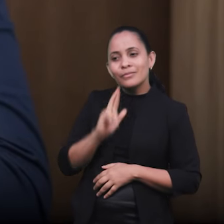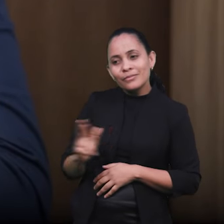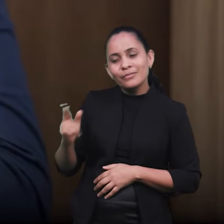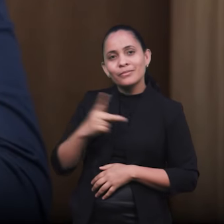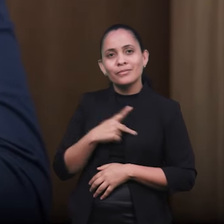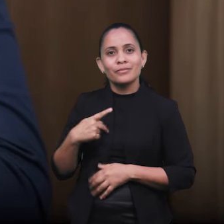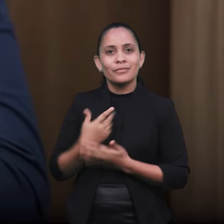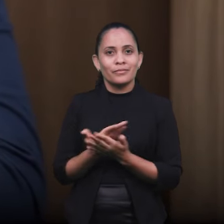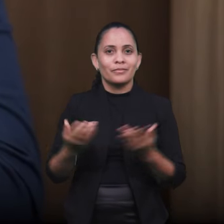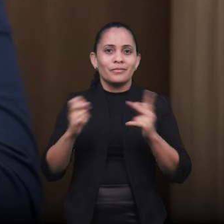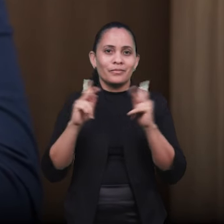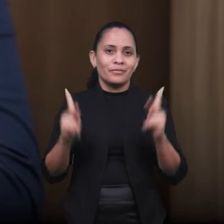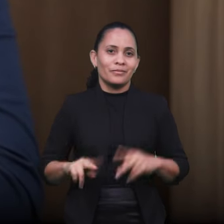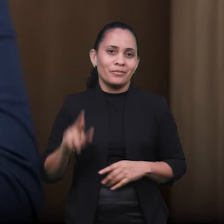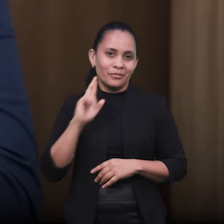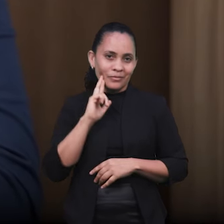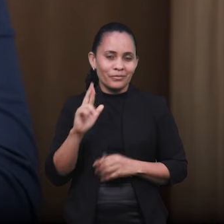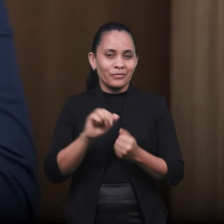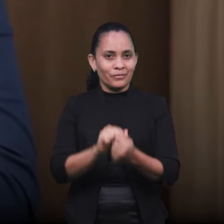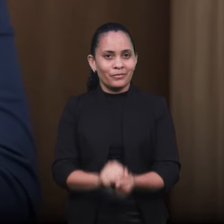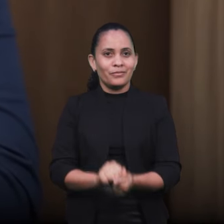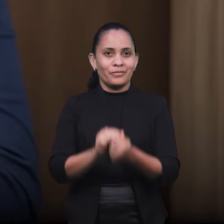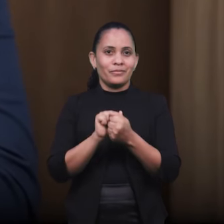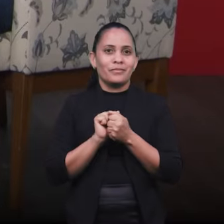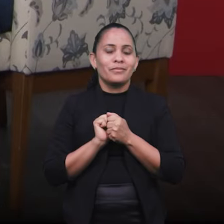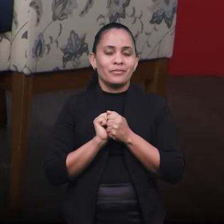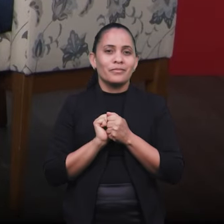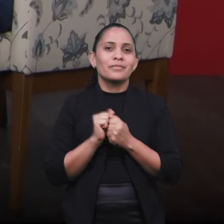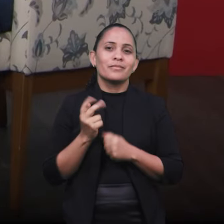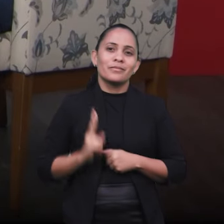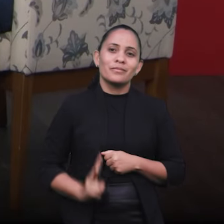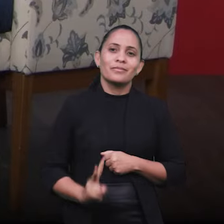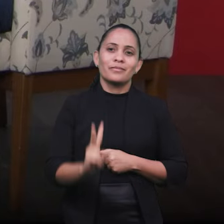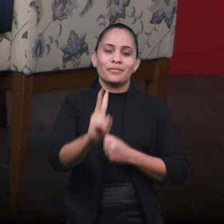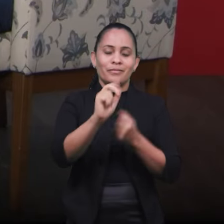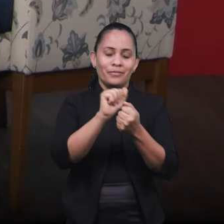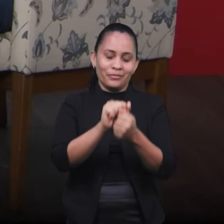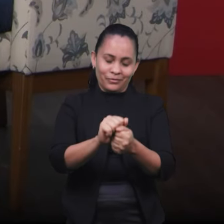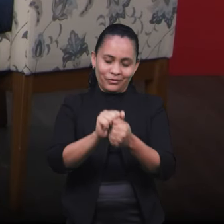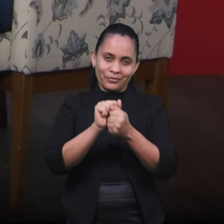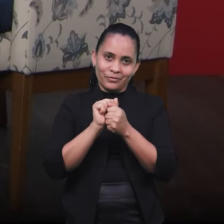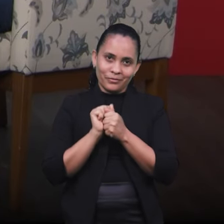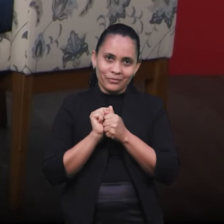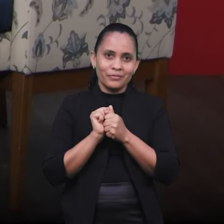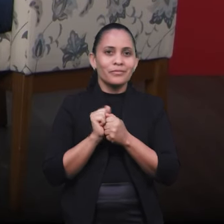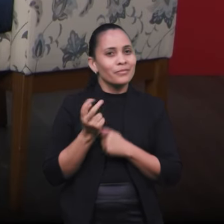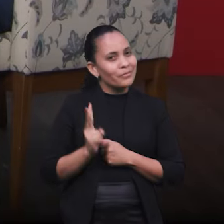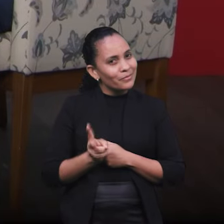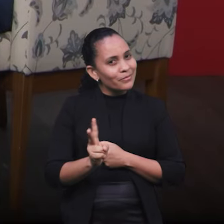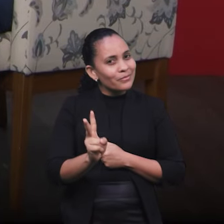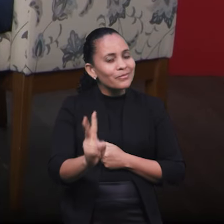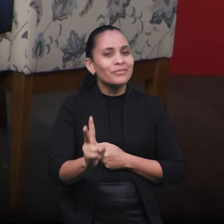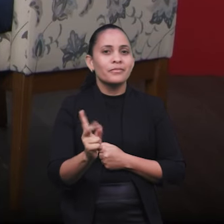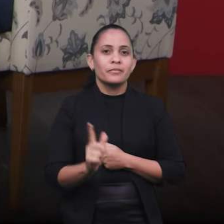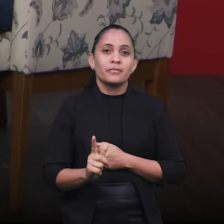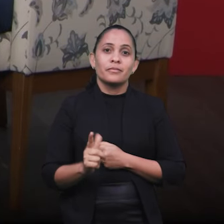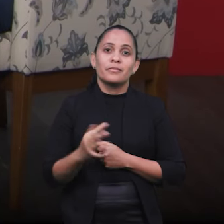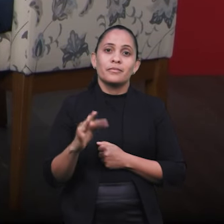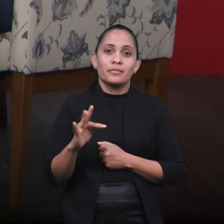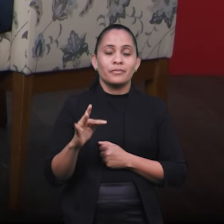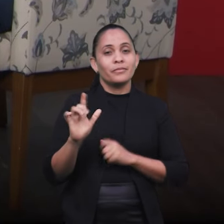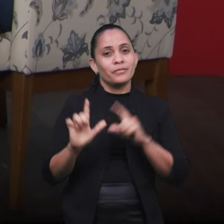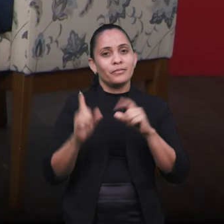do Senhor, pastor Luiz, e a paz do Senhor aos nossos irmãos que estão conosco, que permaneceram conosco. Não saia daí. Em